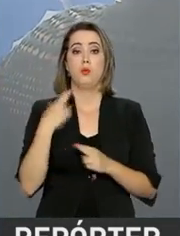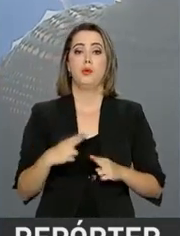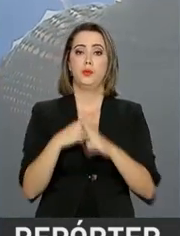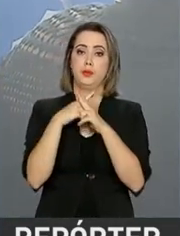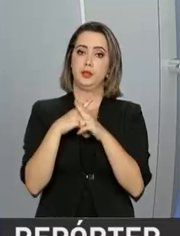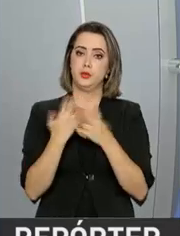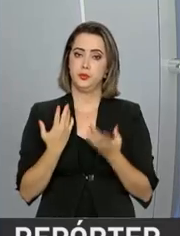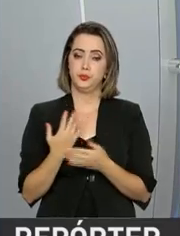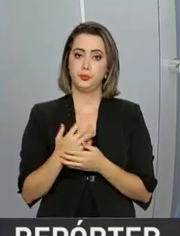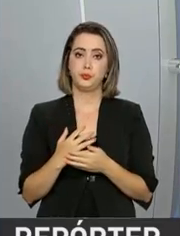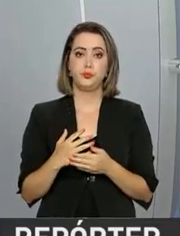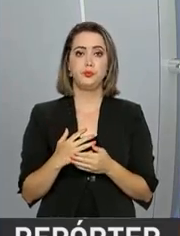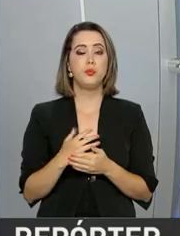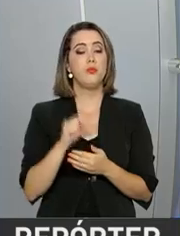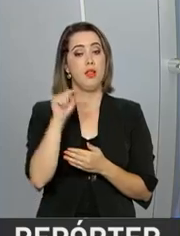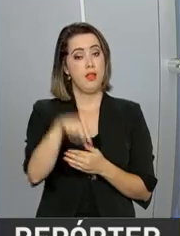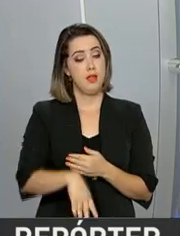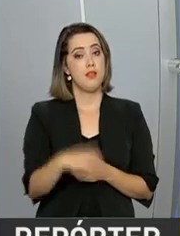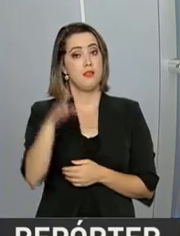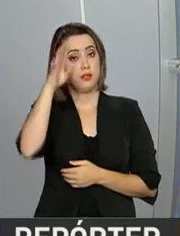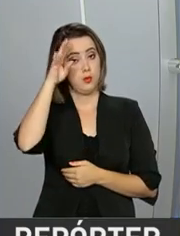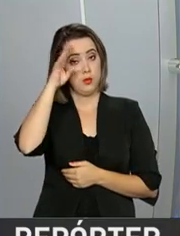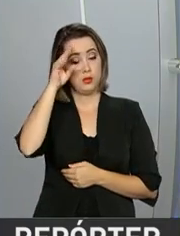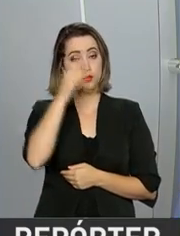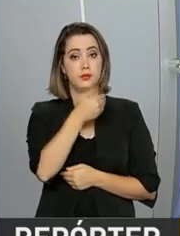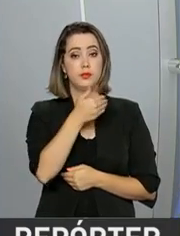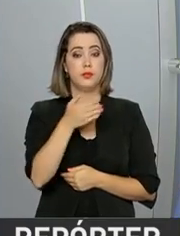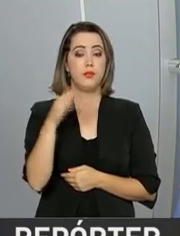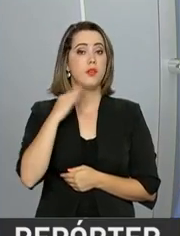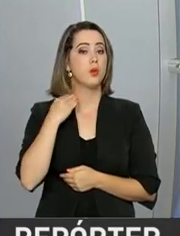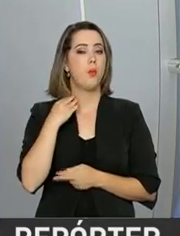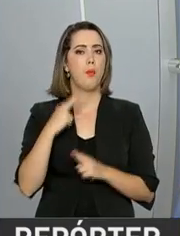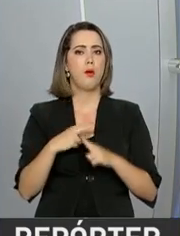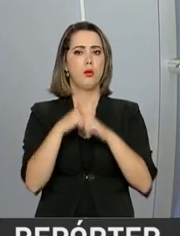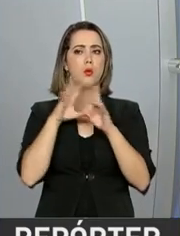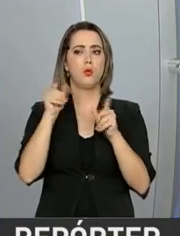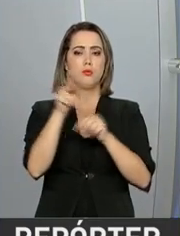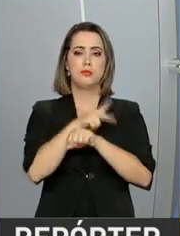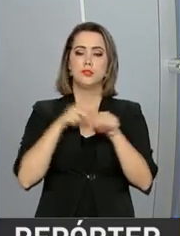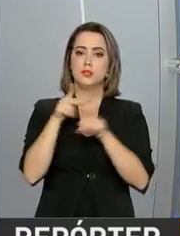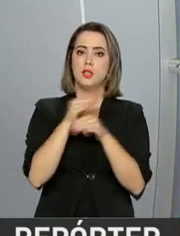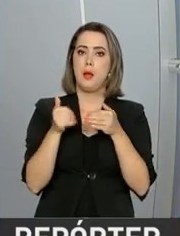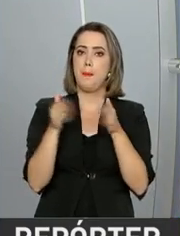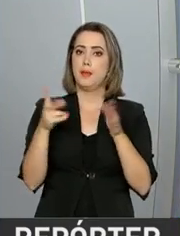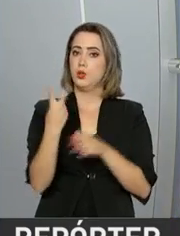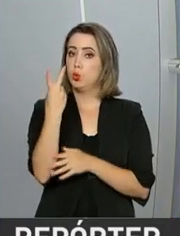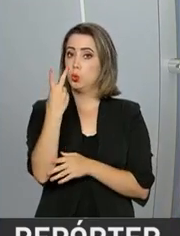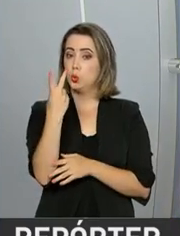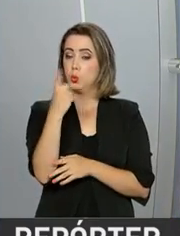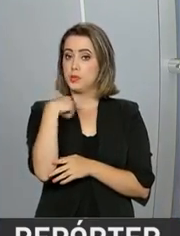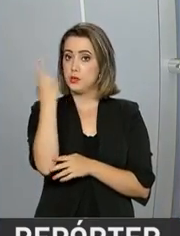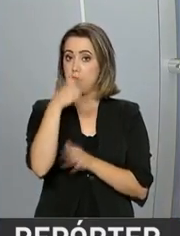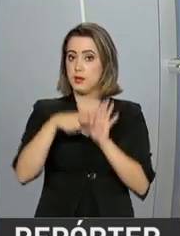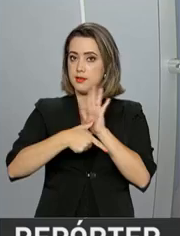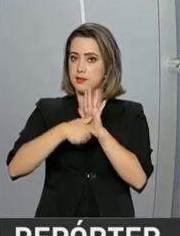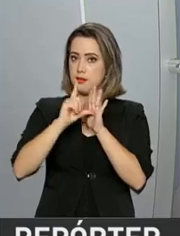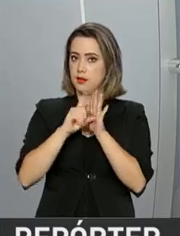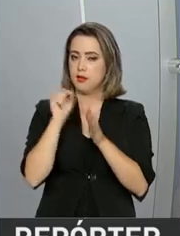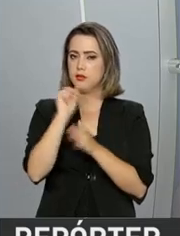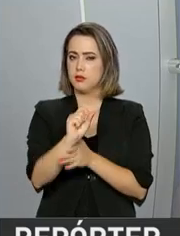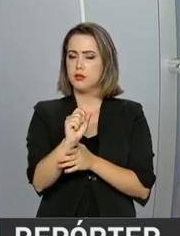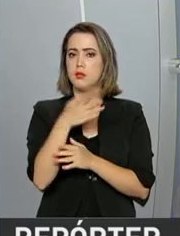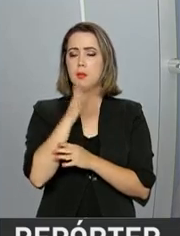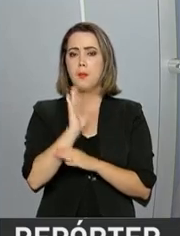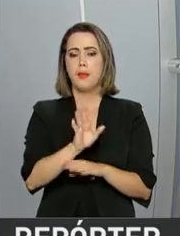da Caixa. Até esta quarta-feira, agências da Caixa Econômica Federal em todo o país vão abrir 2 horas mais cedo. Isso